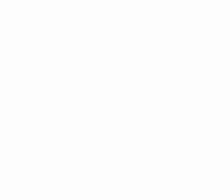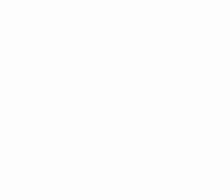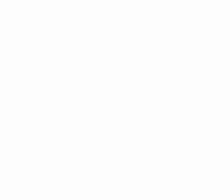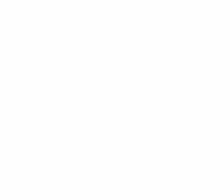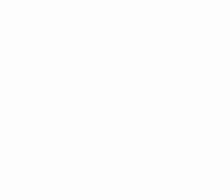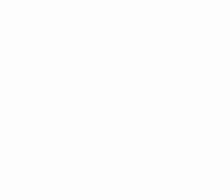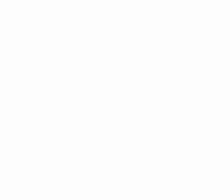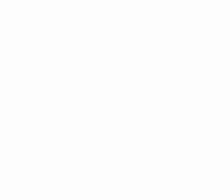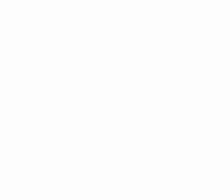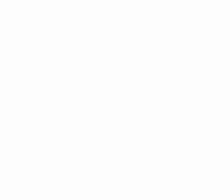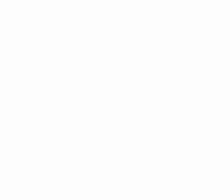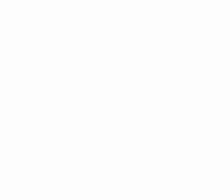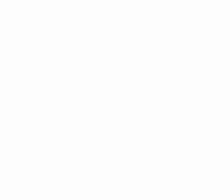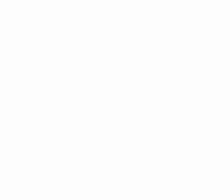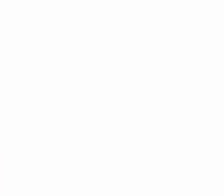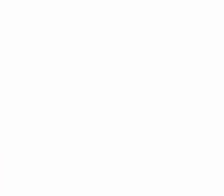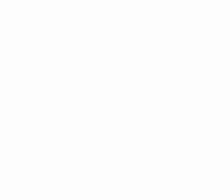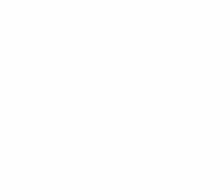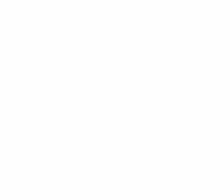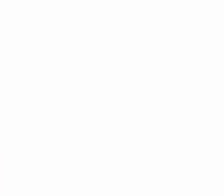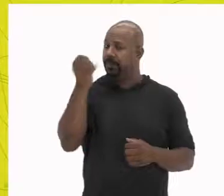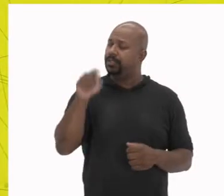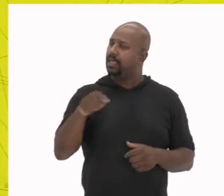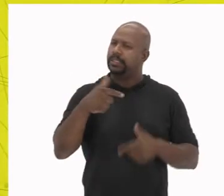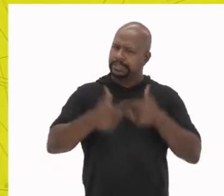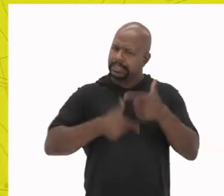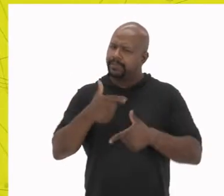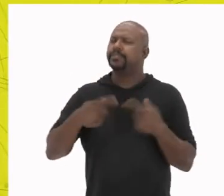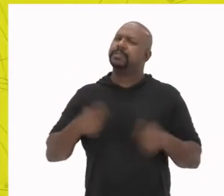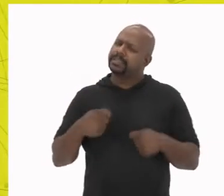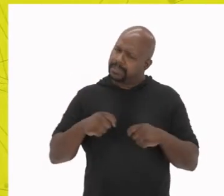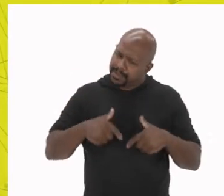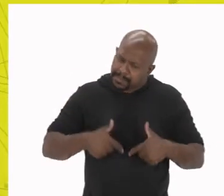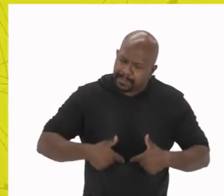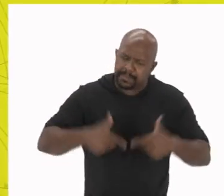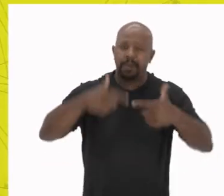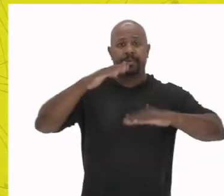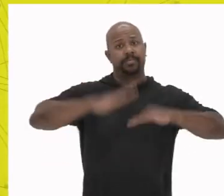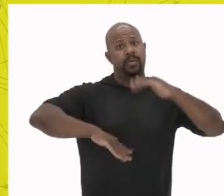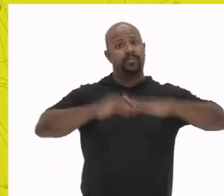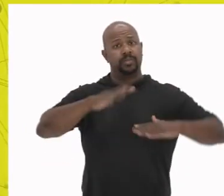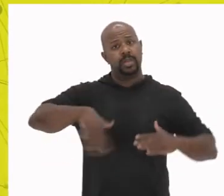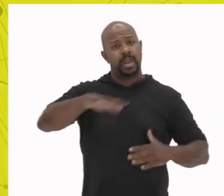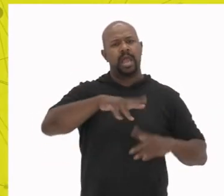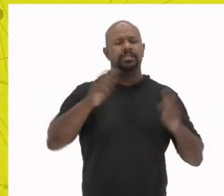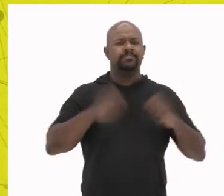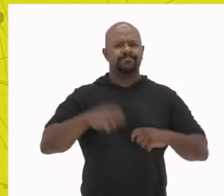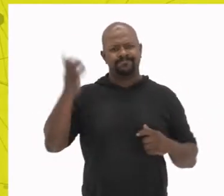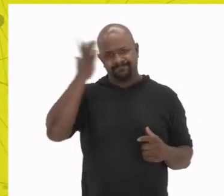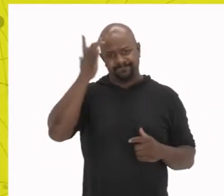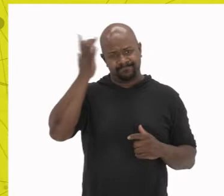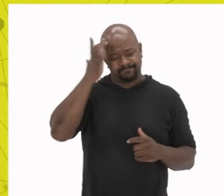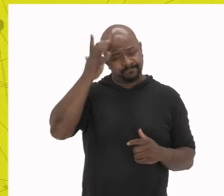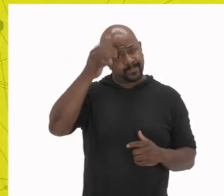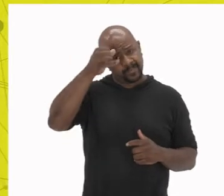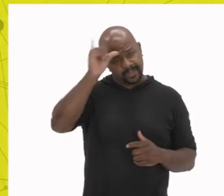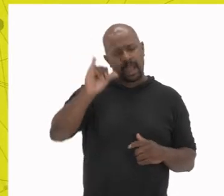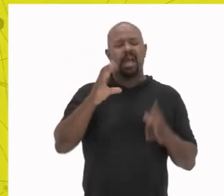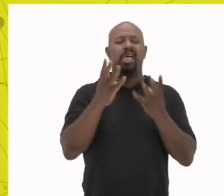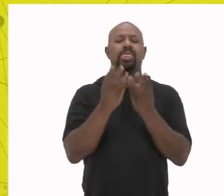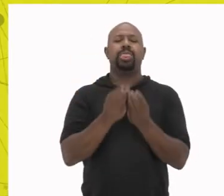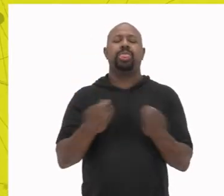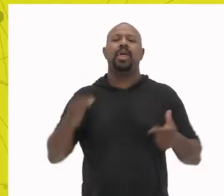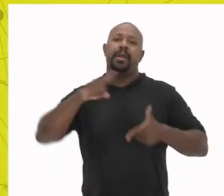pé de perfil passa uma trincha no vidro de um quadro na parede. Importante, esses serviços devem ser realizados por profissionais